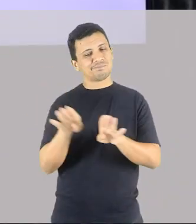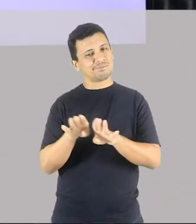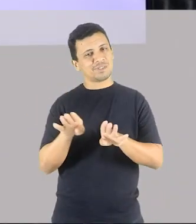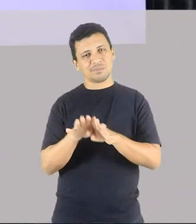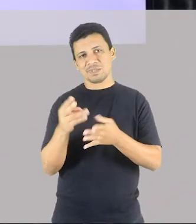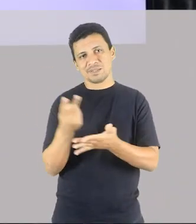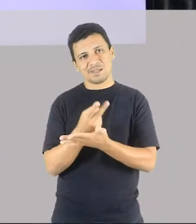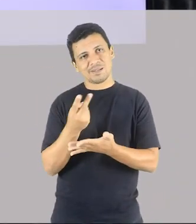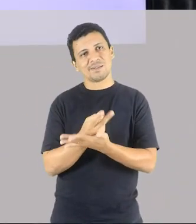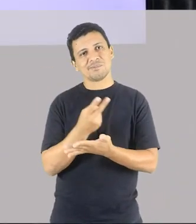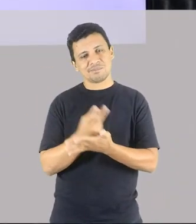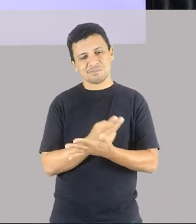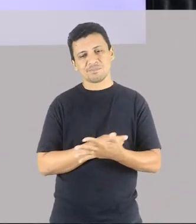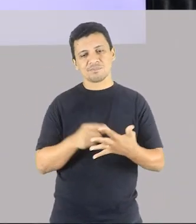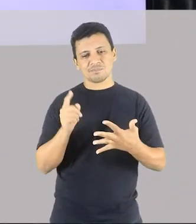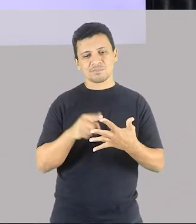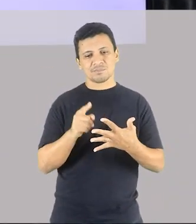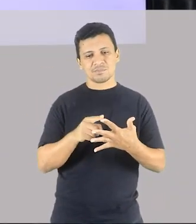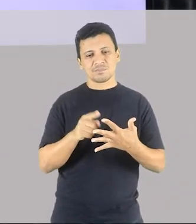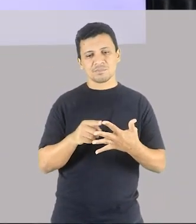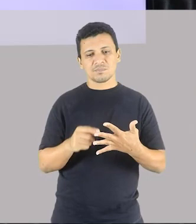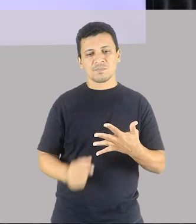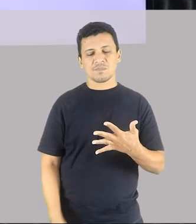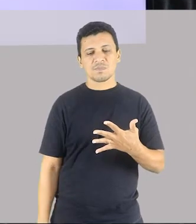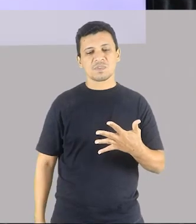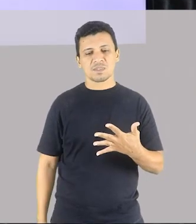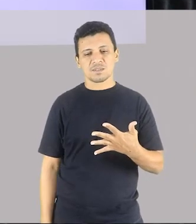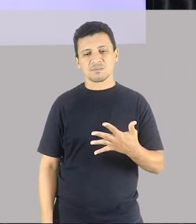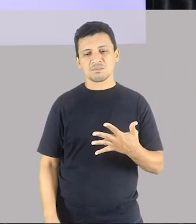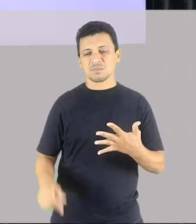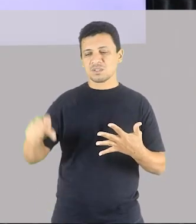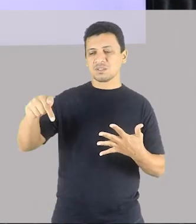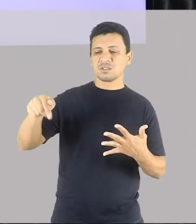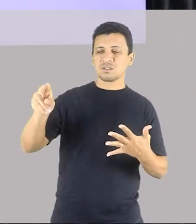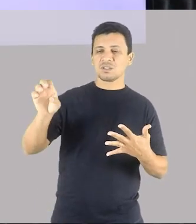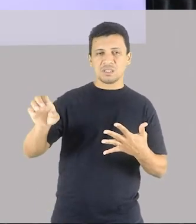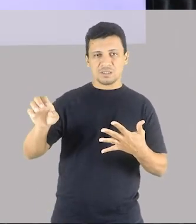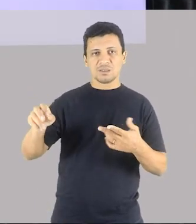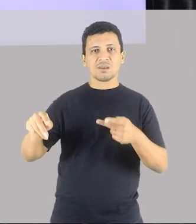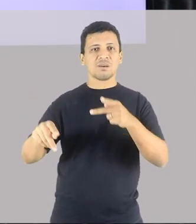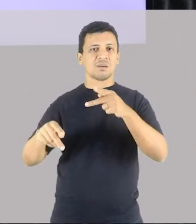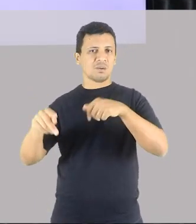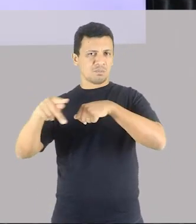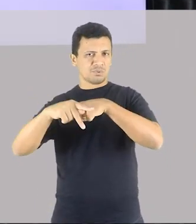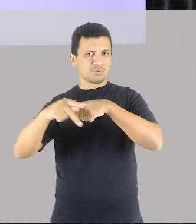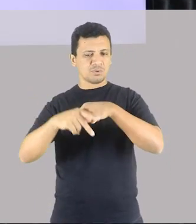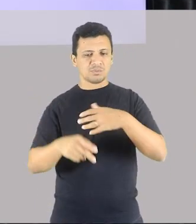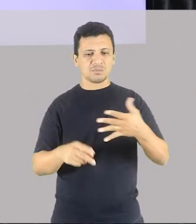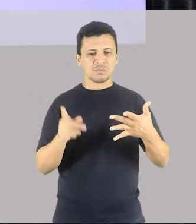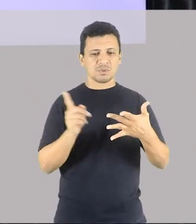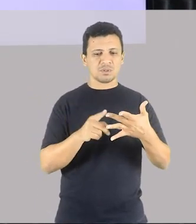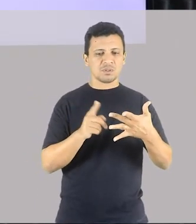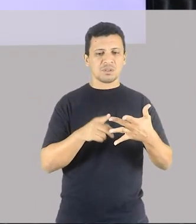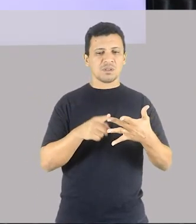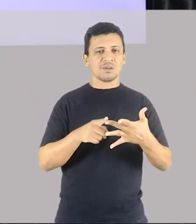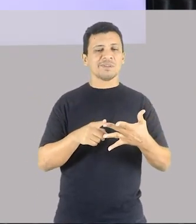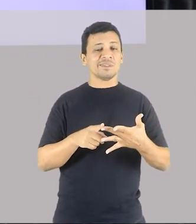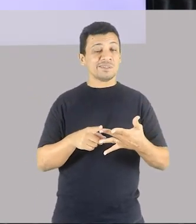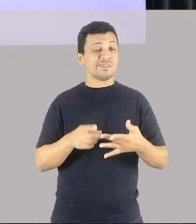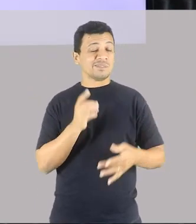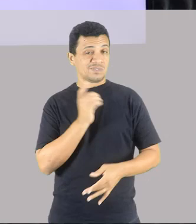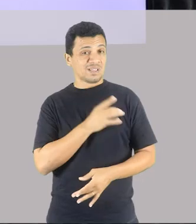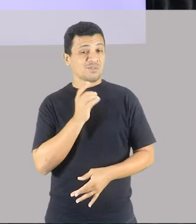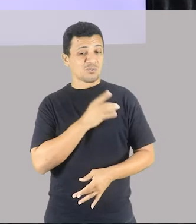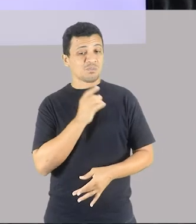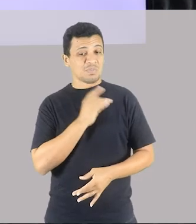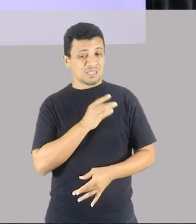esse que, atenção, é das quais você tanto fala, esse que é um pronome relativo. Na letra C, ficávamos com muito medo de